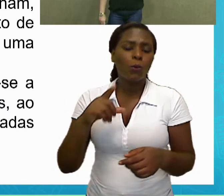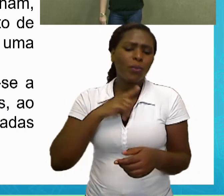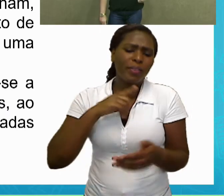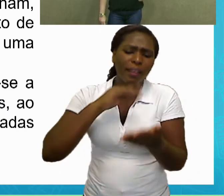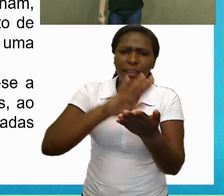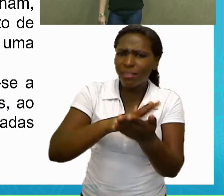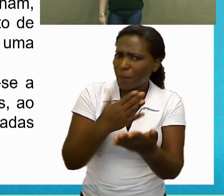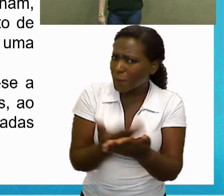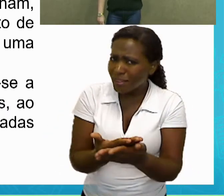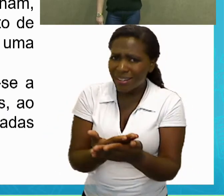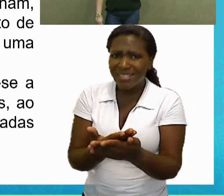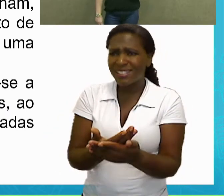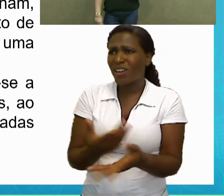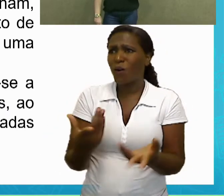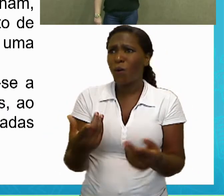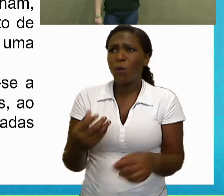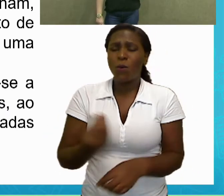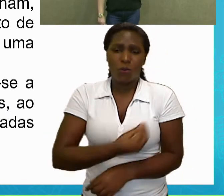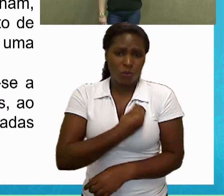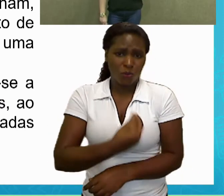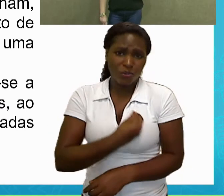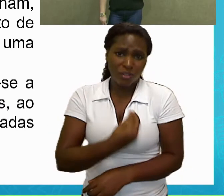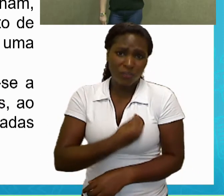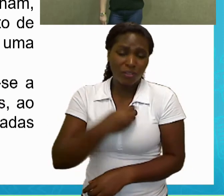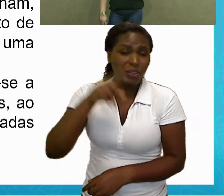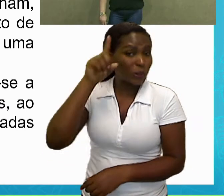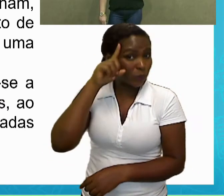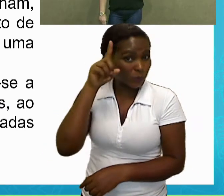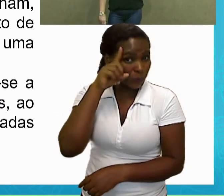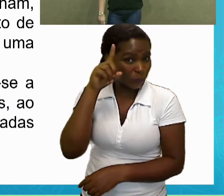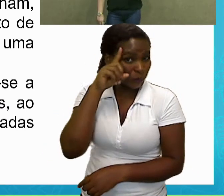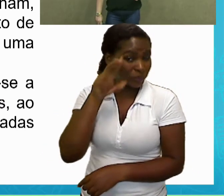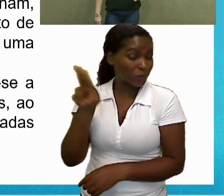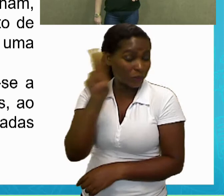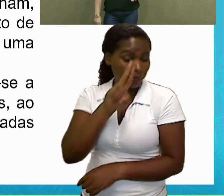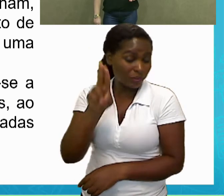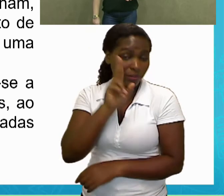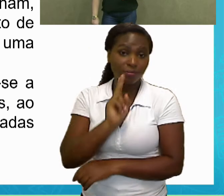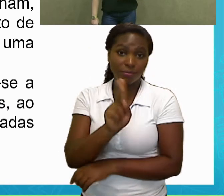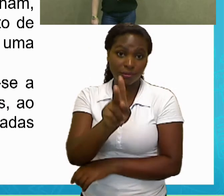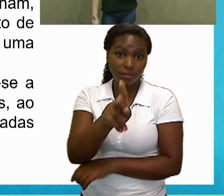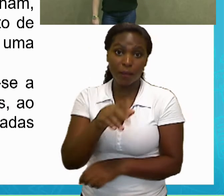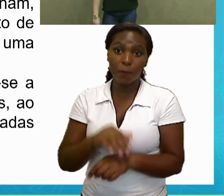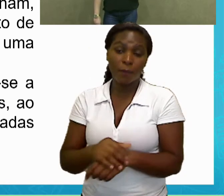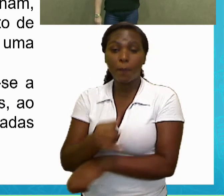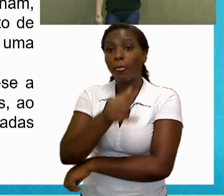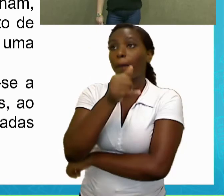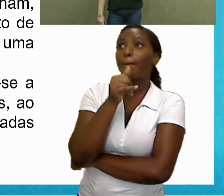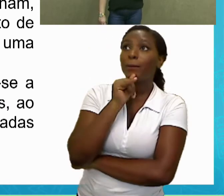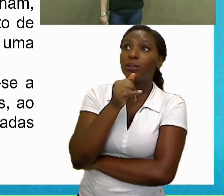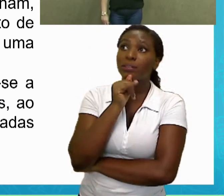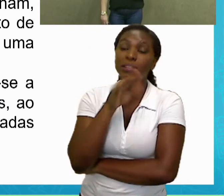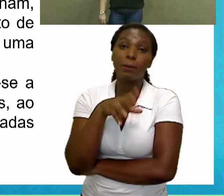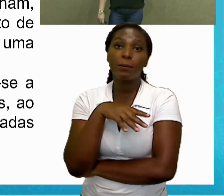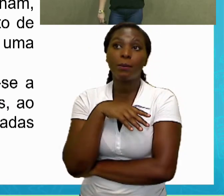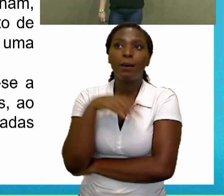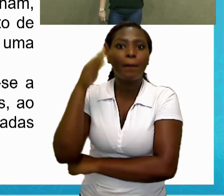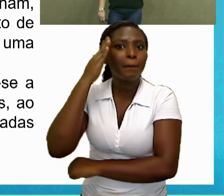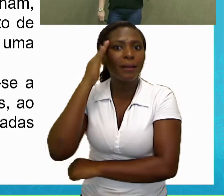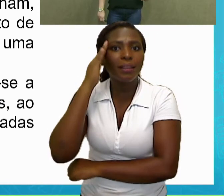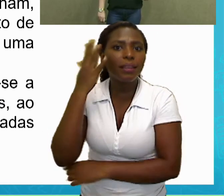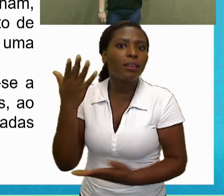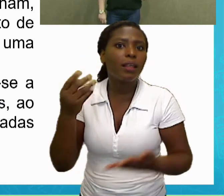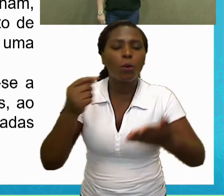a maioria das pessoas imaginam. Utilizamos interpretação para entendermos algo escrito de